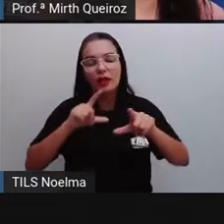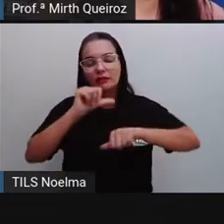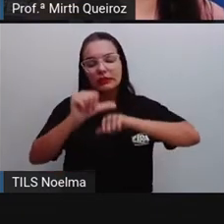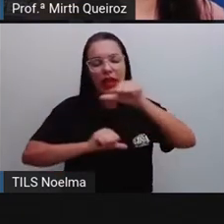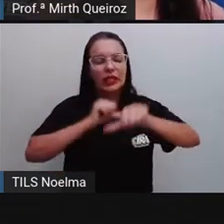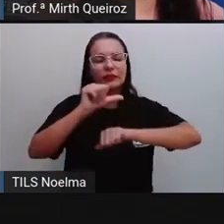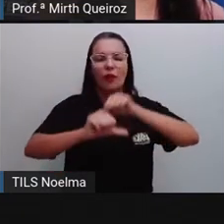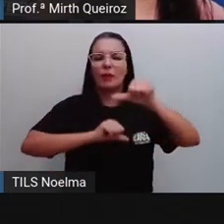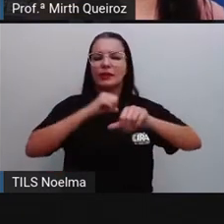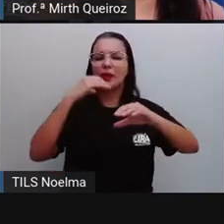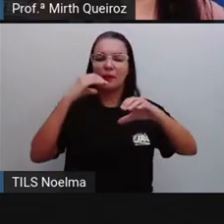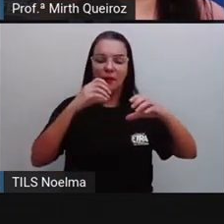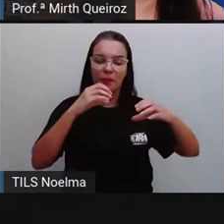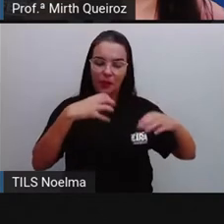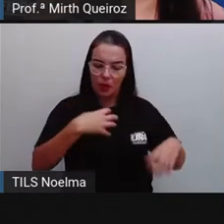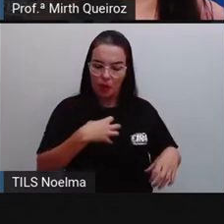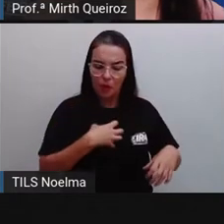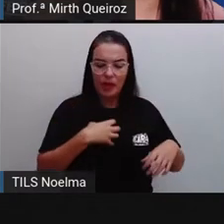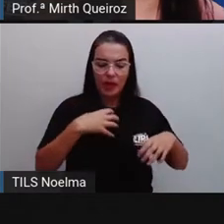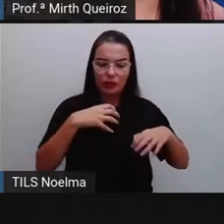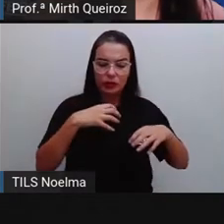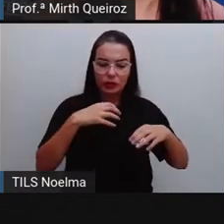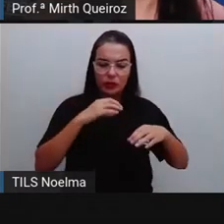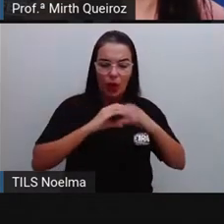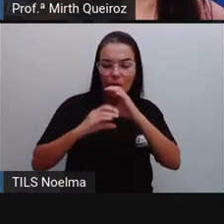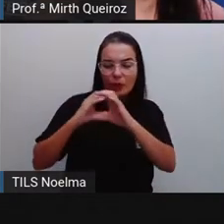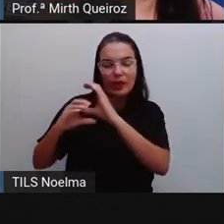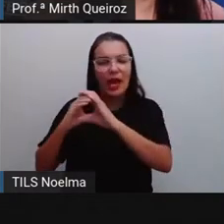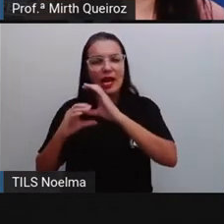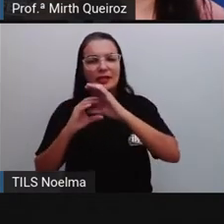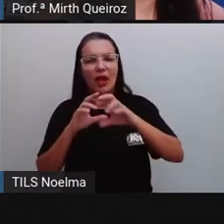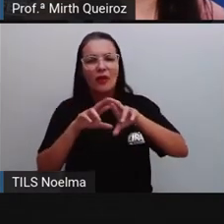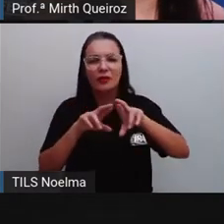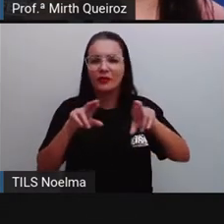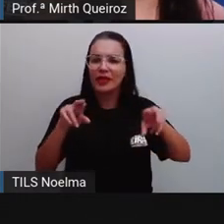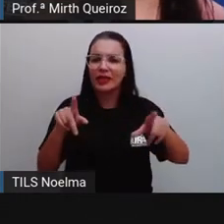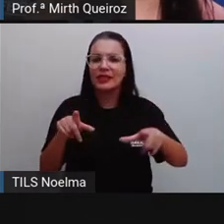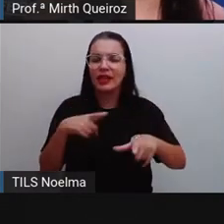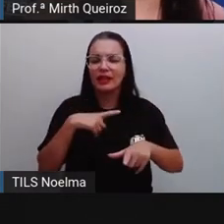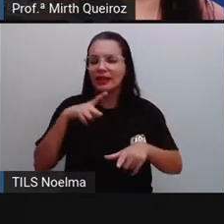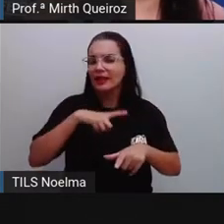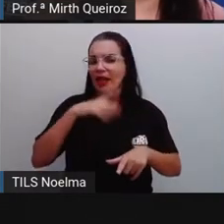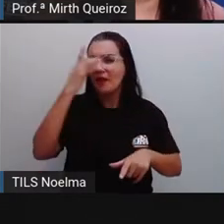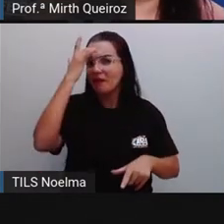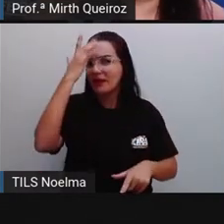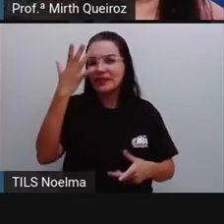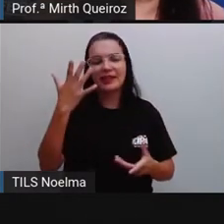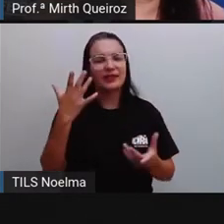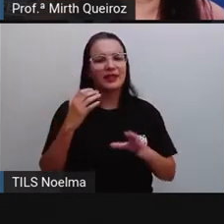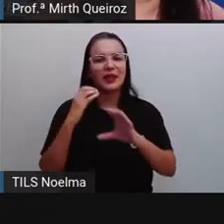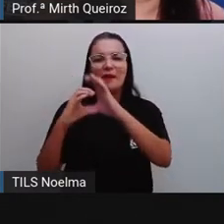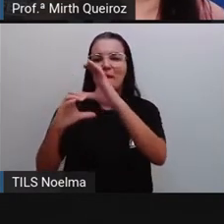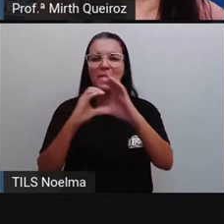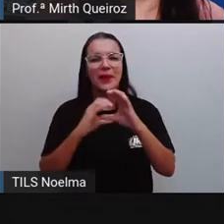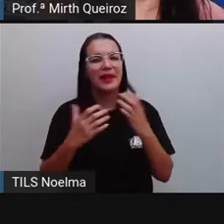vêm sendo aí transformados, né? E facilitam aí a nossa comunicação.